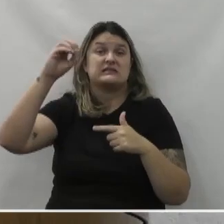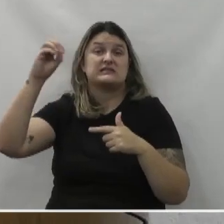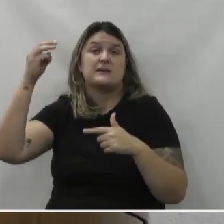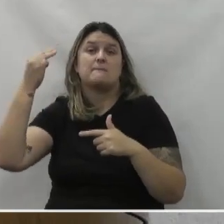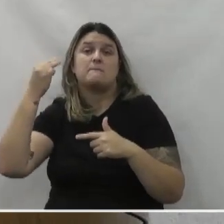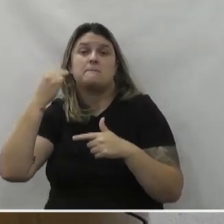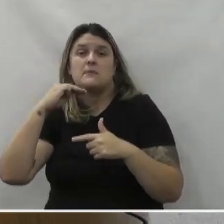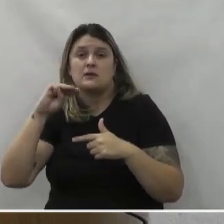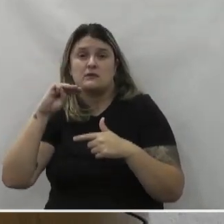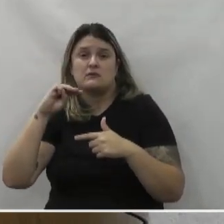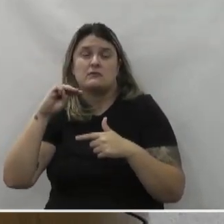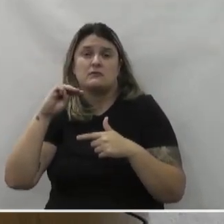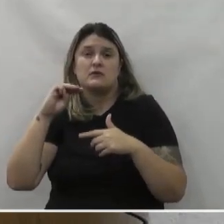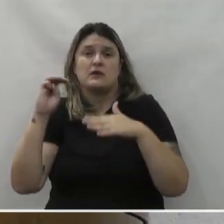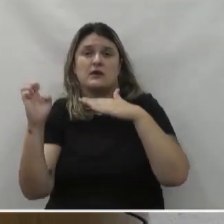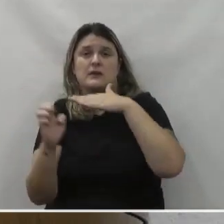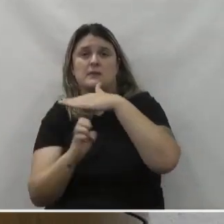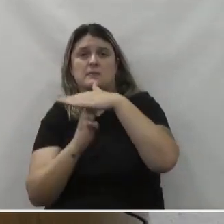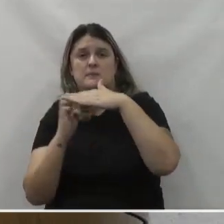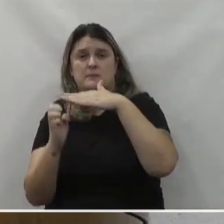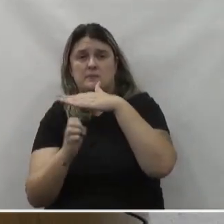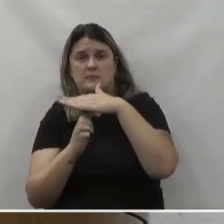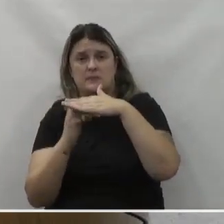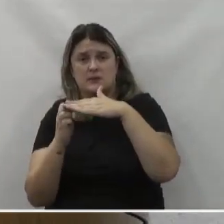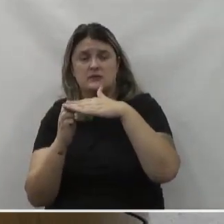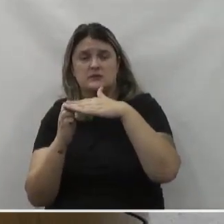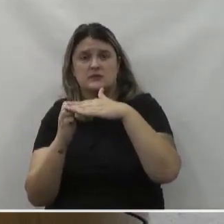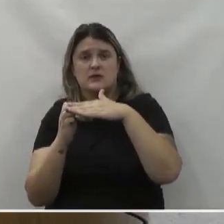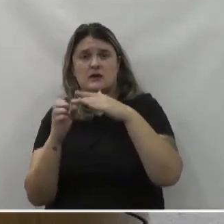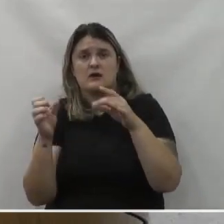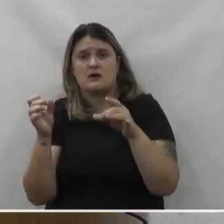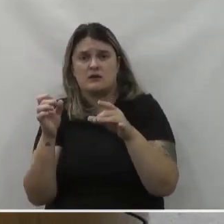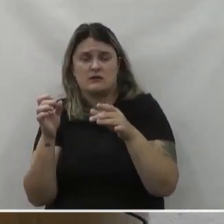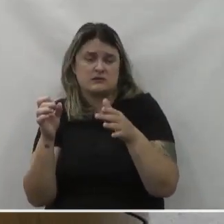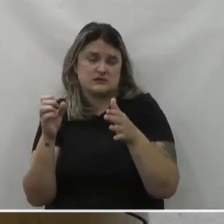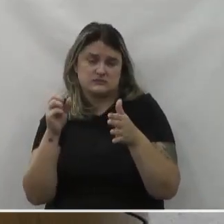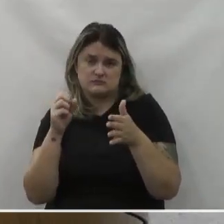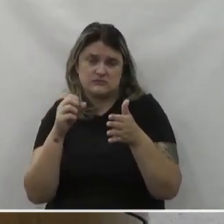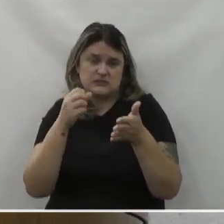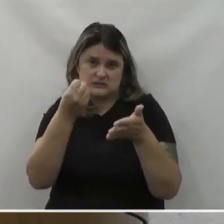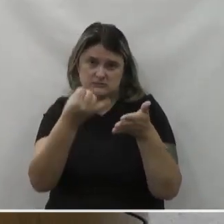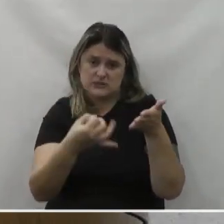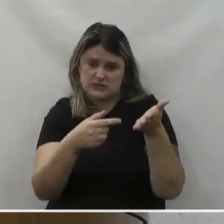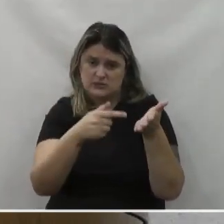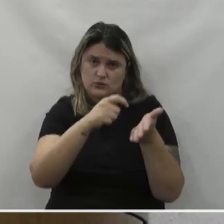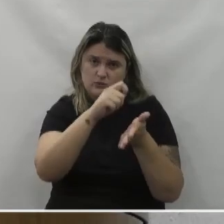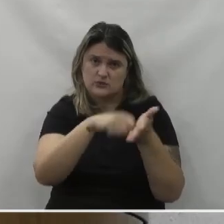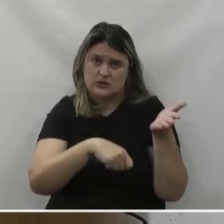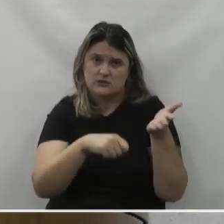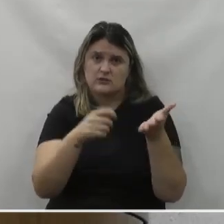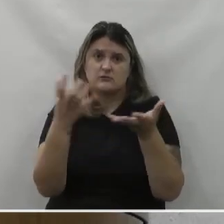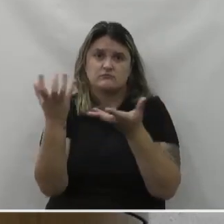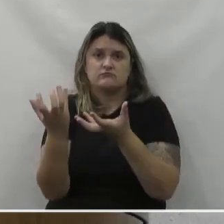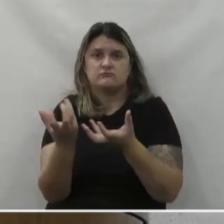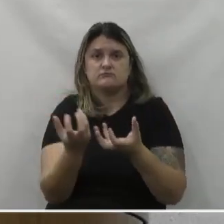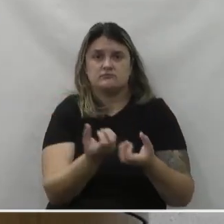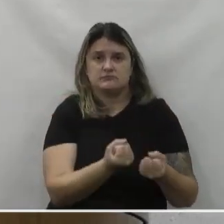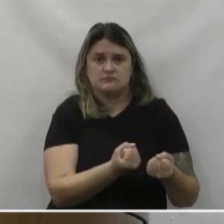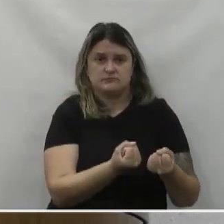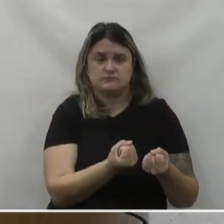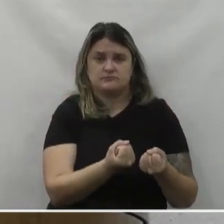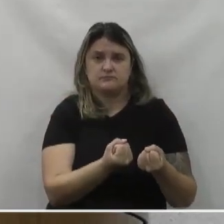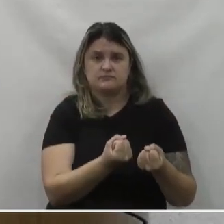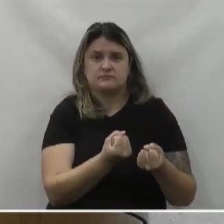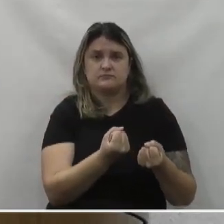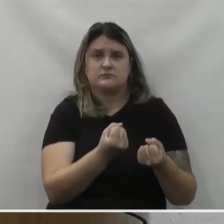milhões a empresa ia estar acabando no contrato ali, explica que ela ia estar absorvendo a